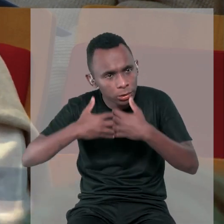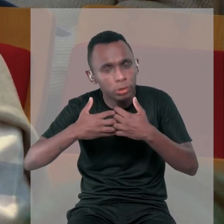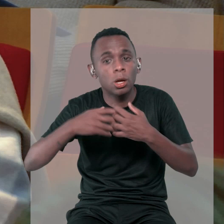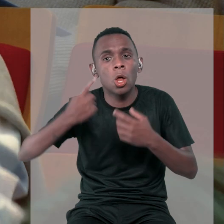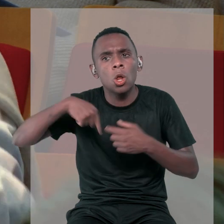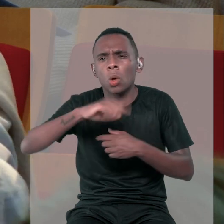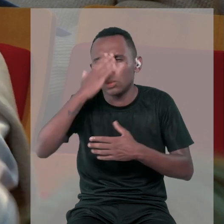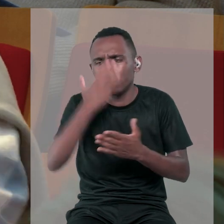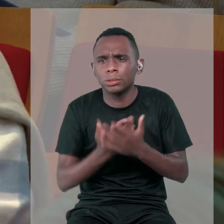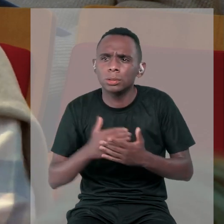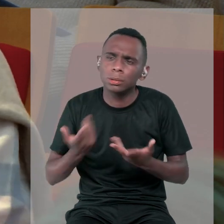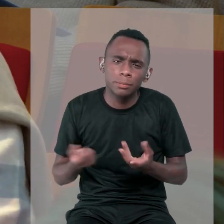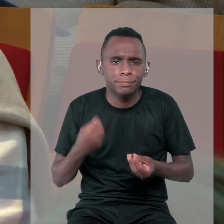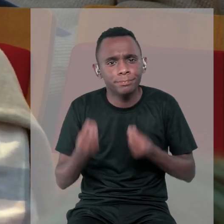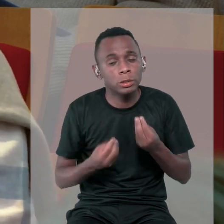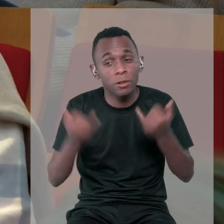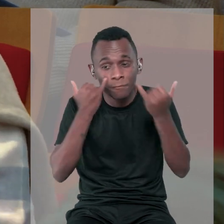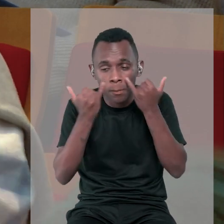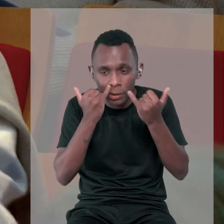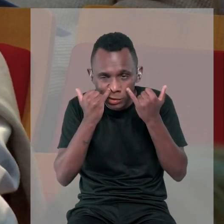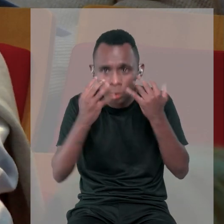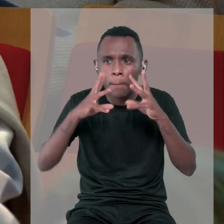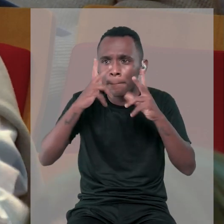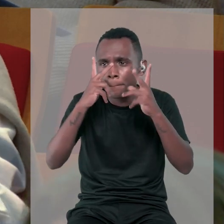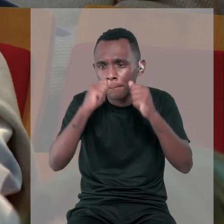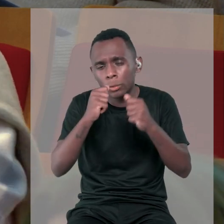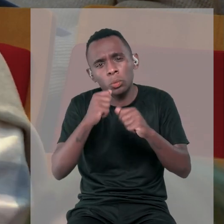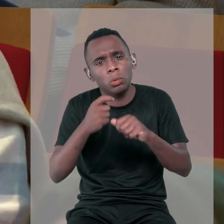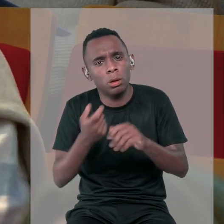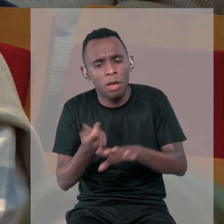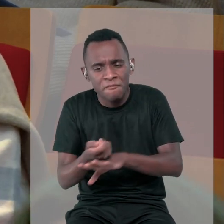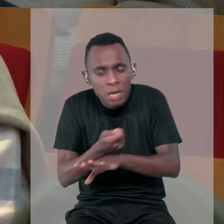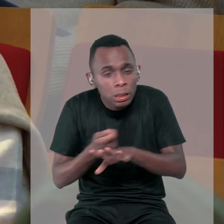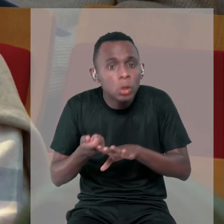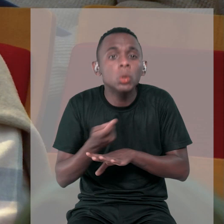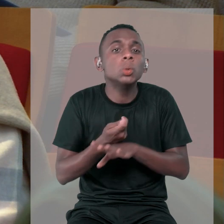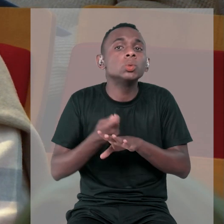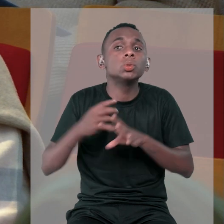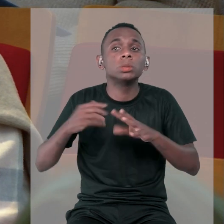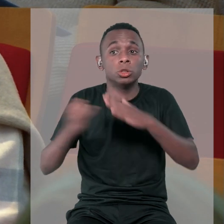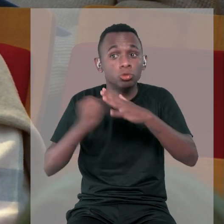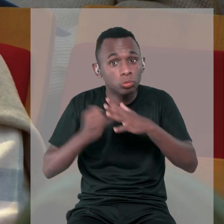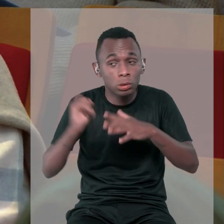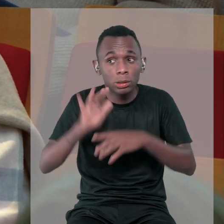nas notícias, tudo é fake, as instituições internacionais não operam.